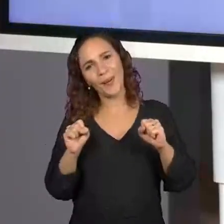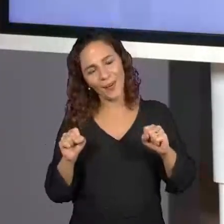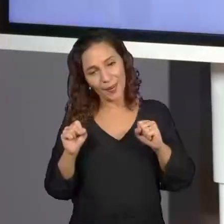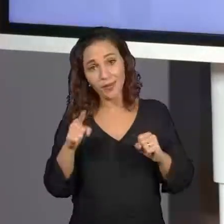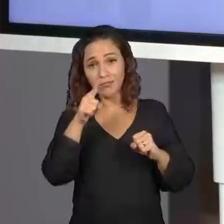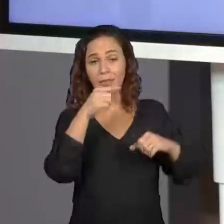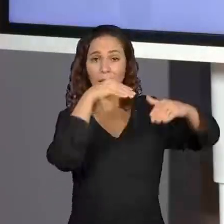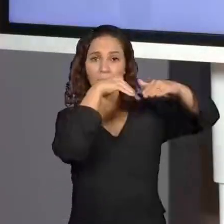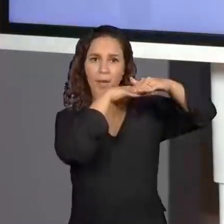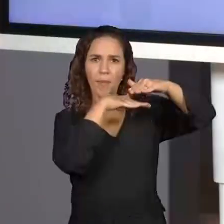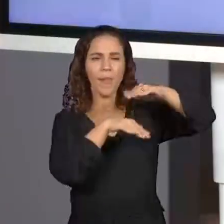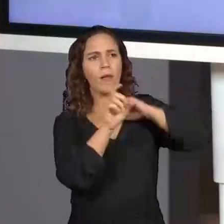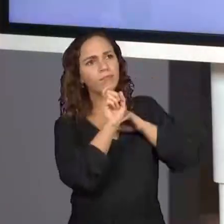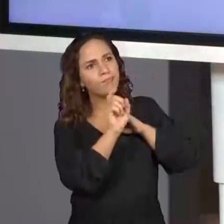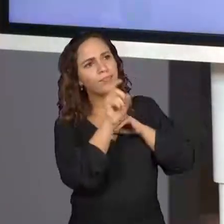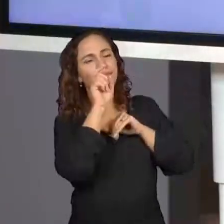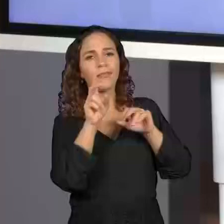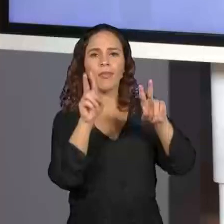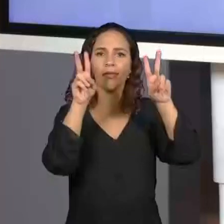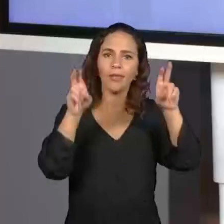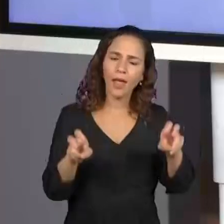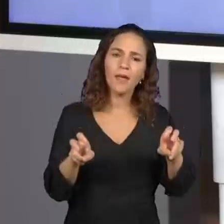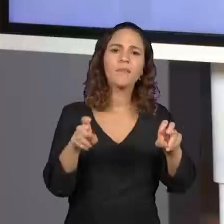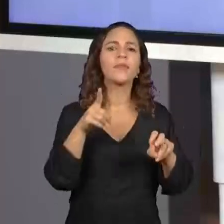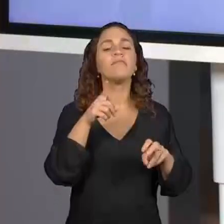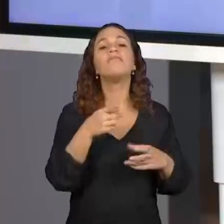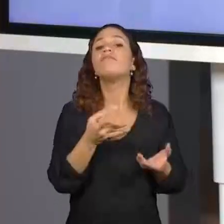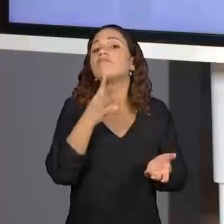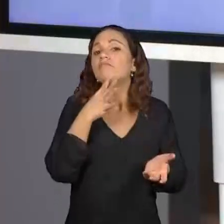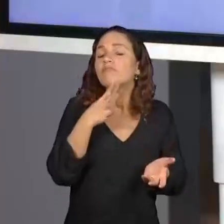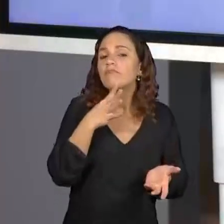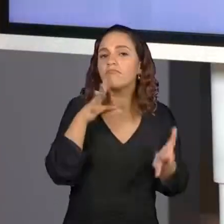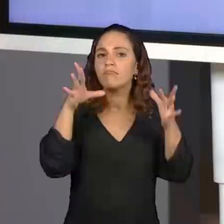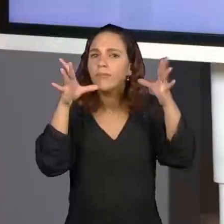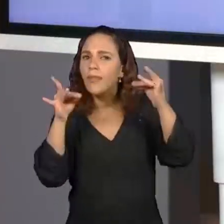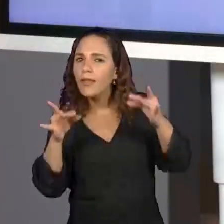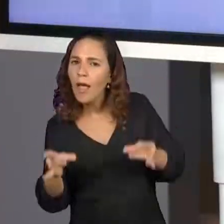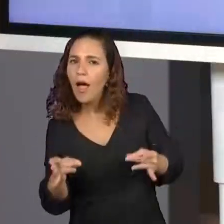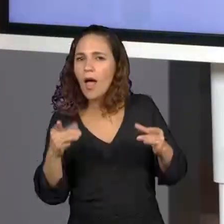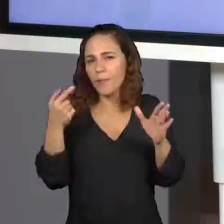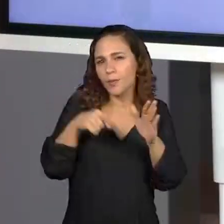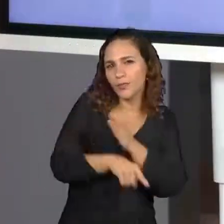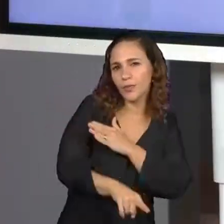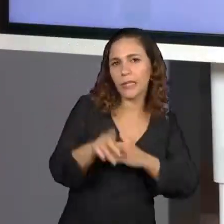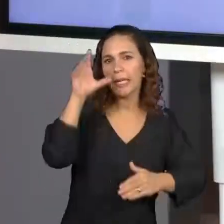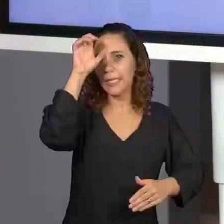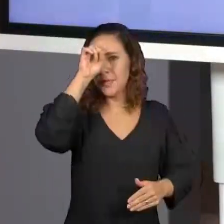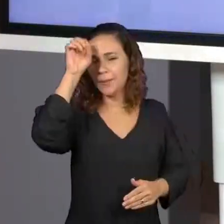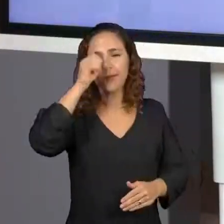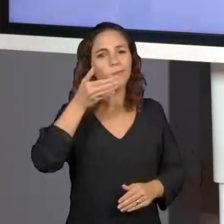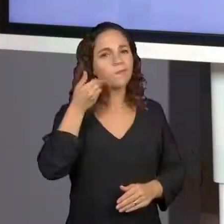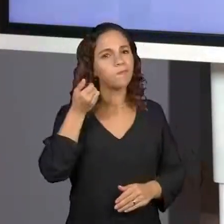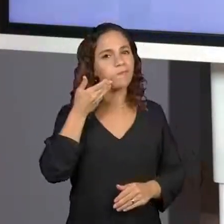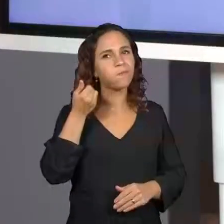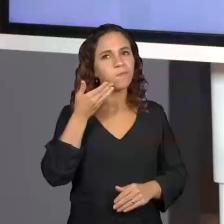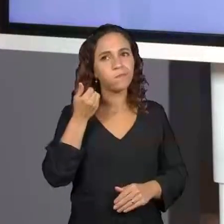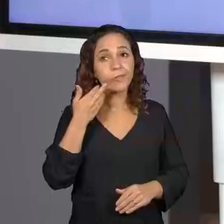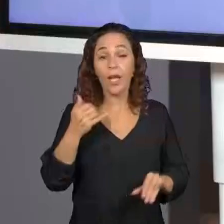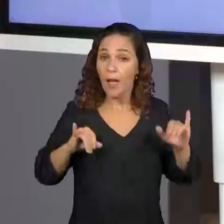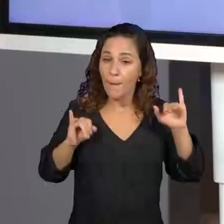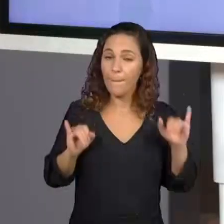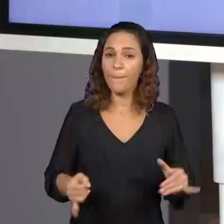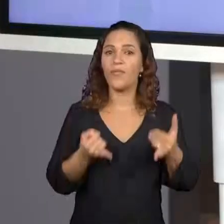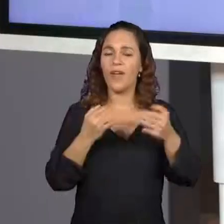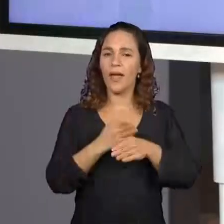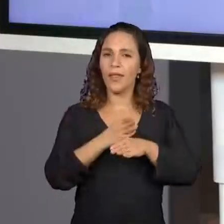no repositório quando você quiser revisar, conhecer o conteúdo, se aprofundar. Então, aí você pode entrar aí no